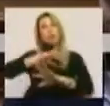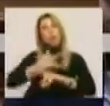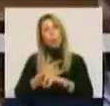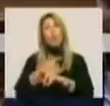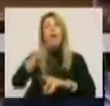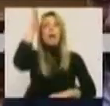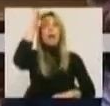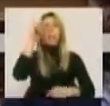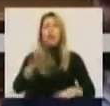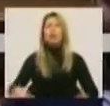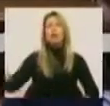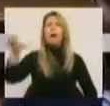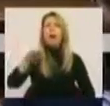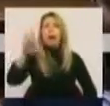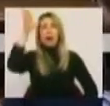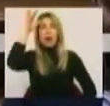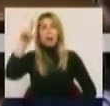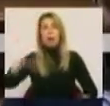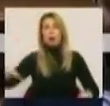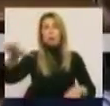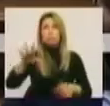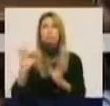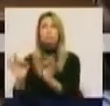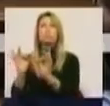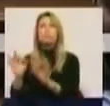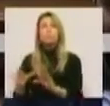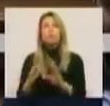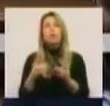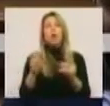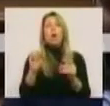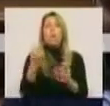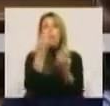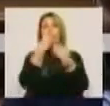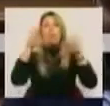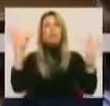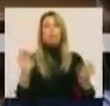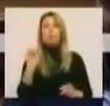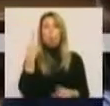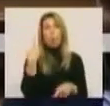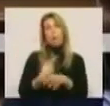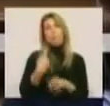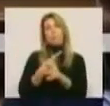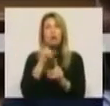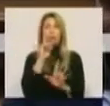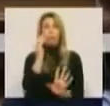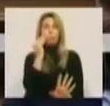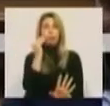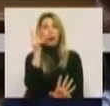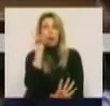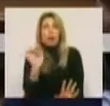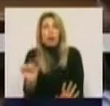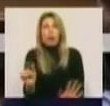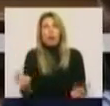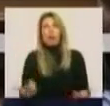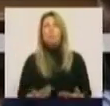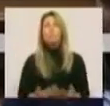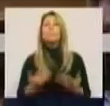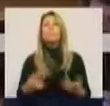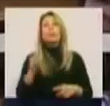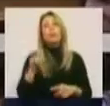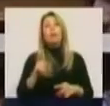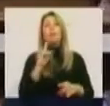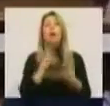explorações pecuárias, errantes ou mesmo assilvestrados. E subestimam-se a maior parte das vezes os animais de menores dimensões,